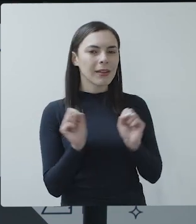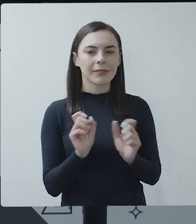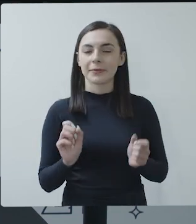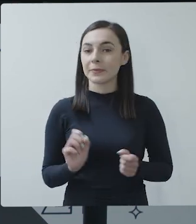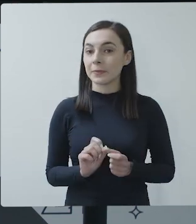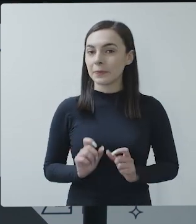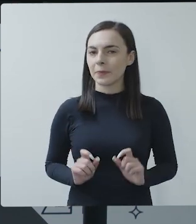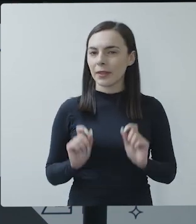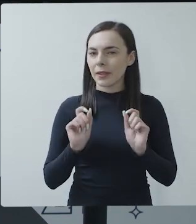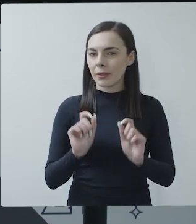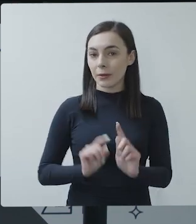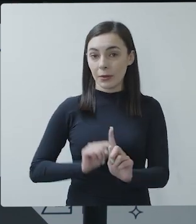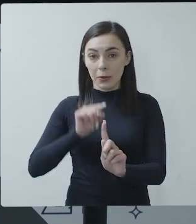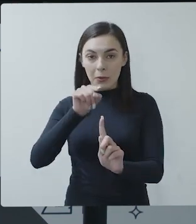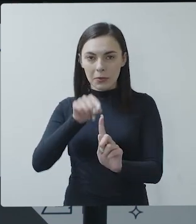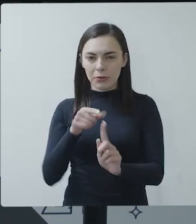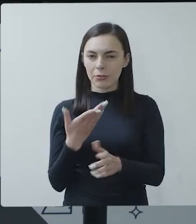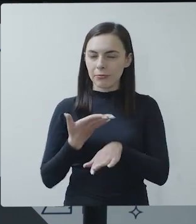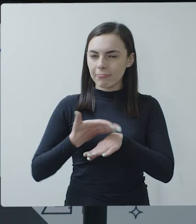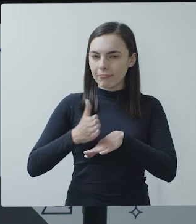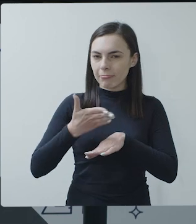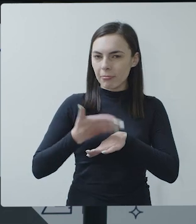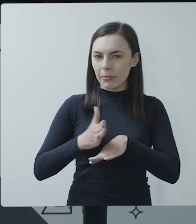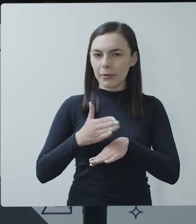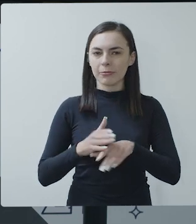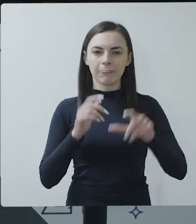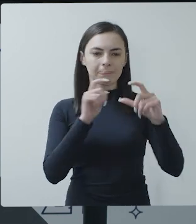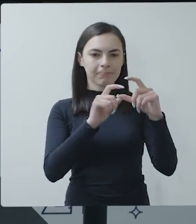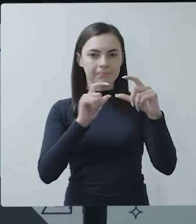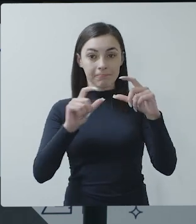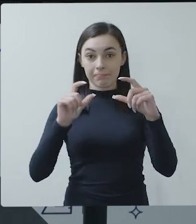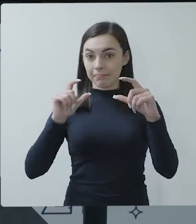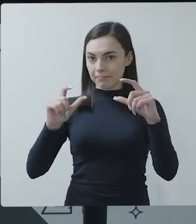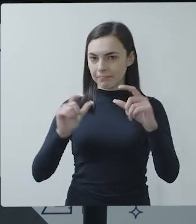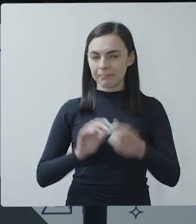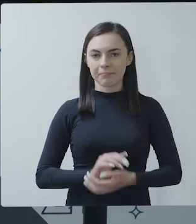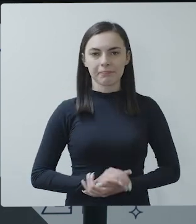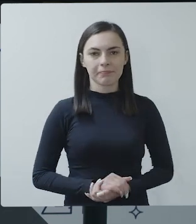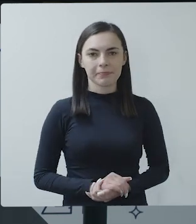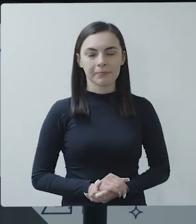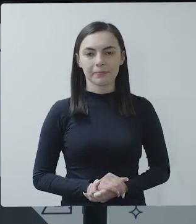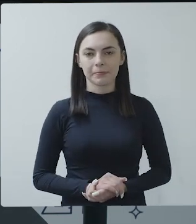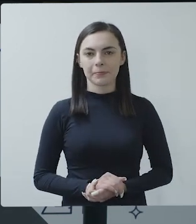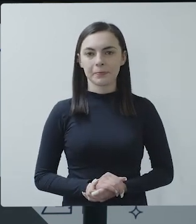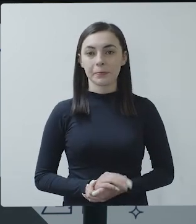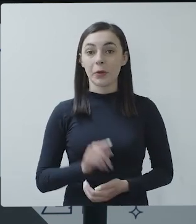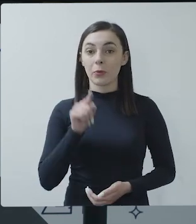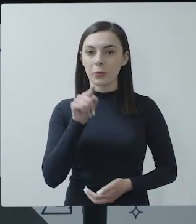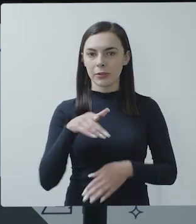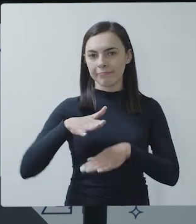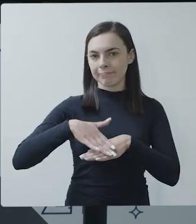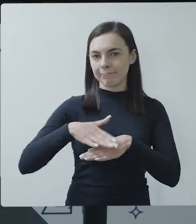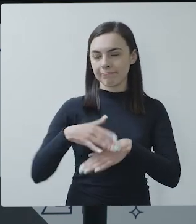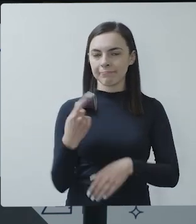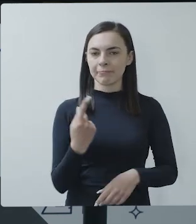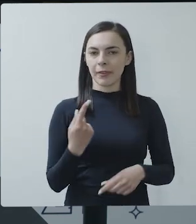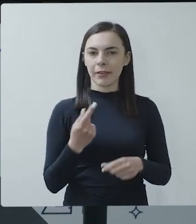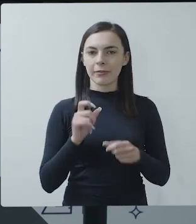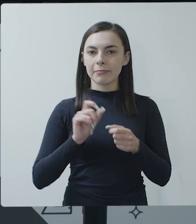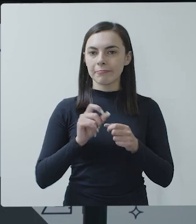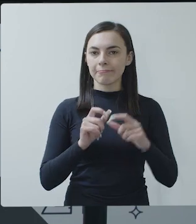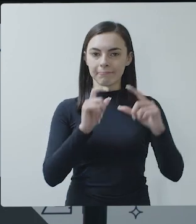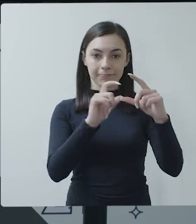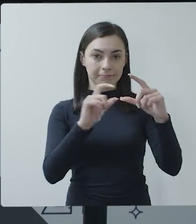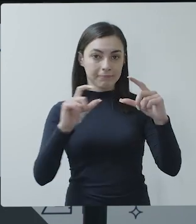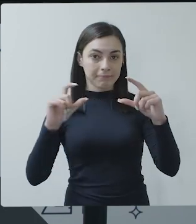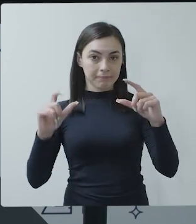Que eu quero que vocês façam o quê? A gente vai praticar a tirinha. Eu quero que vocês façam uma tirinha. Uma